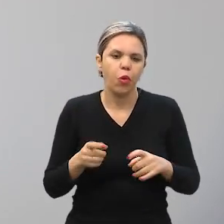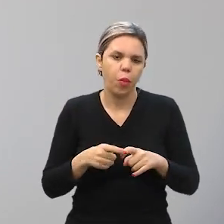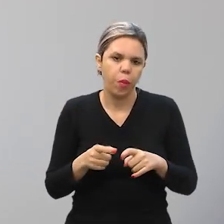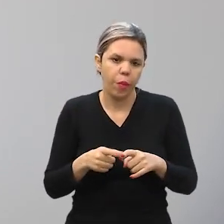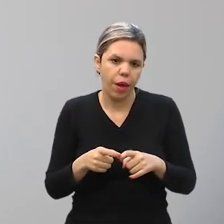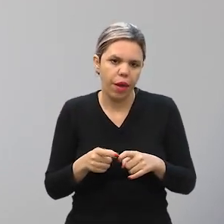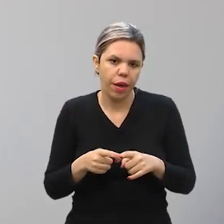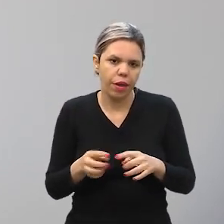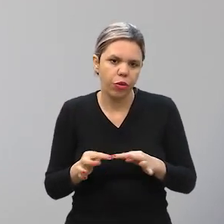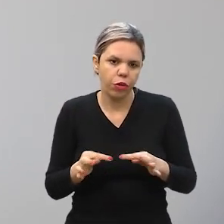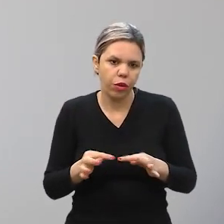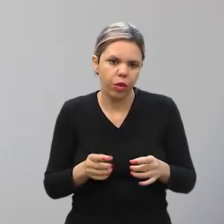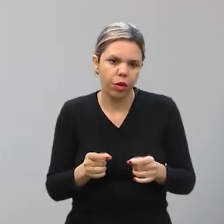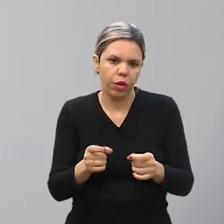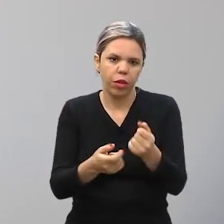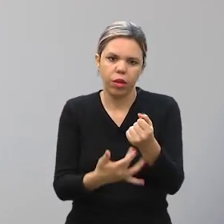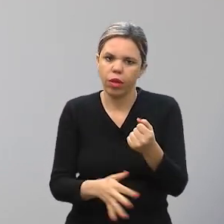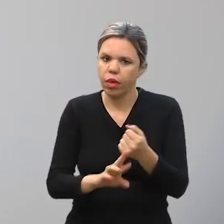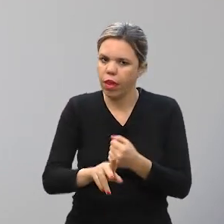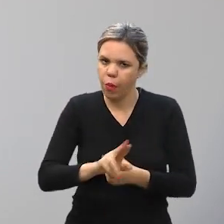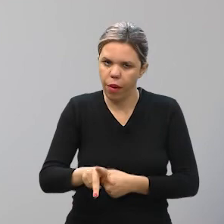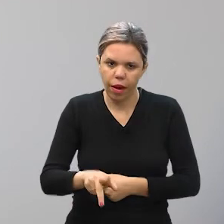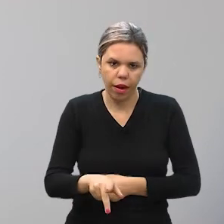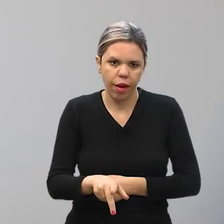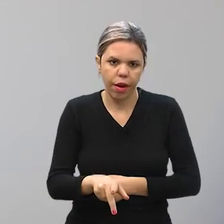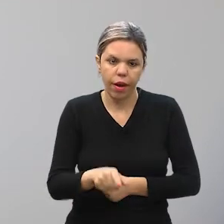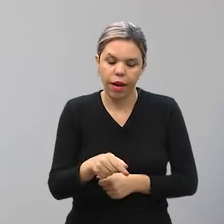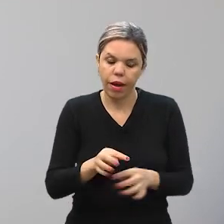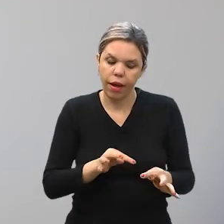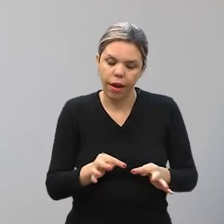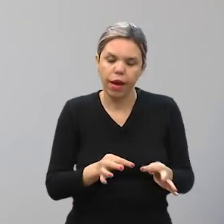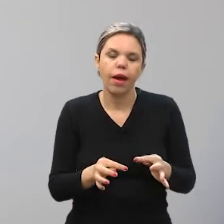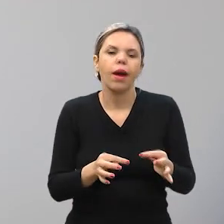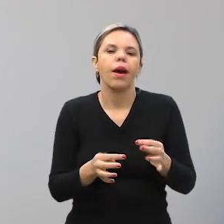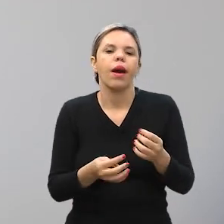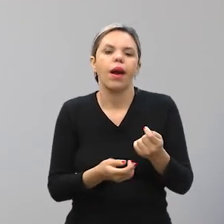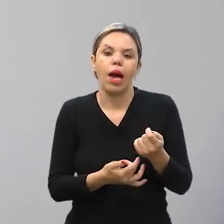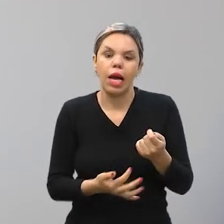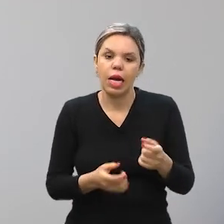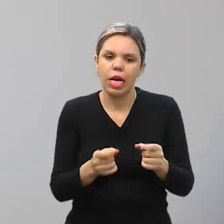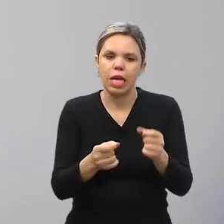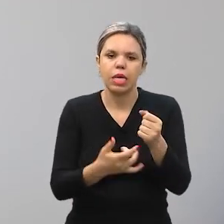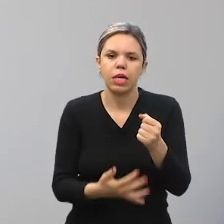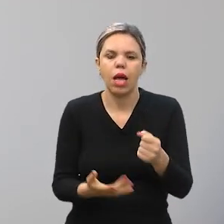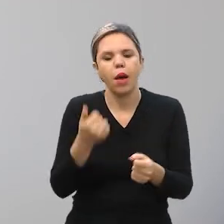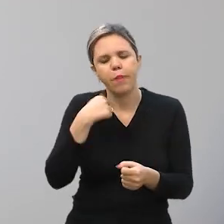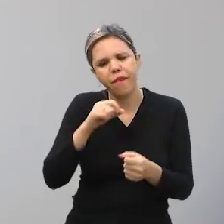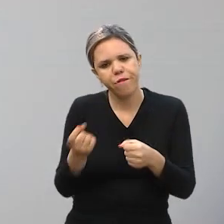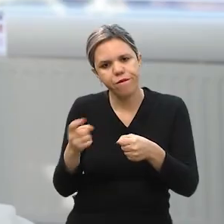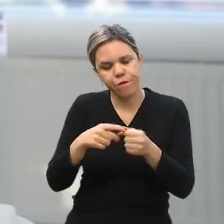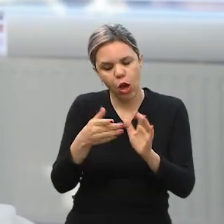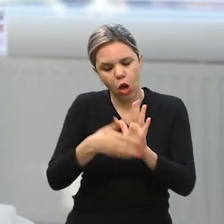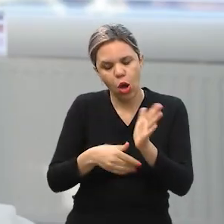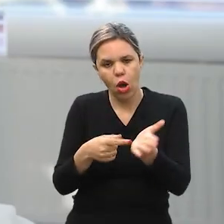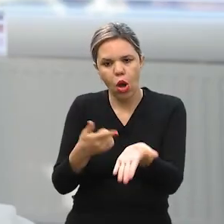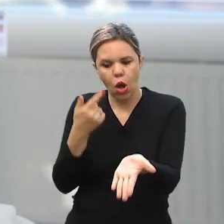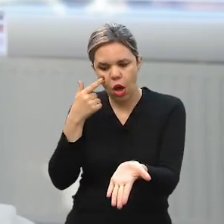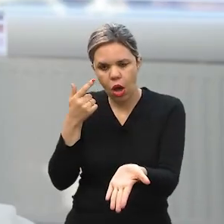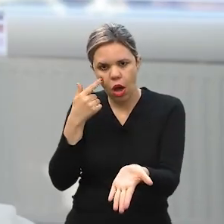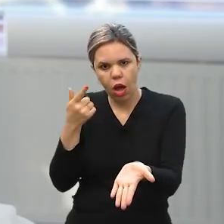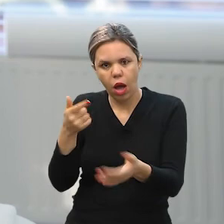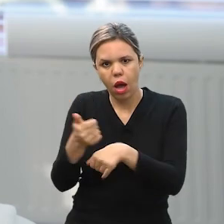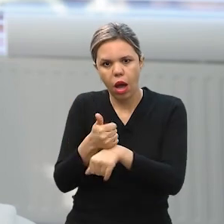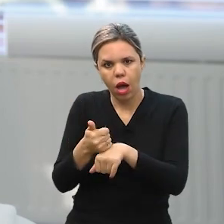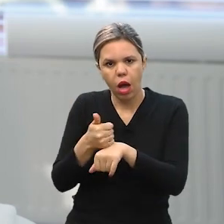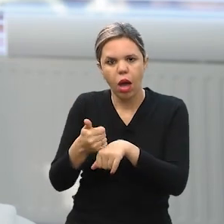hematologista falou assim, não é leucemia. A mãe volta e me mostra e falou, olha, ele é especialista,